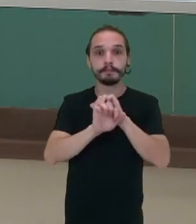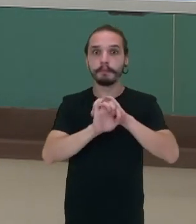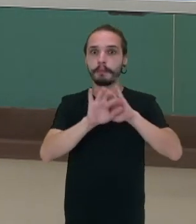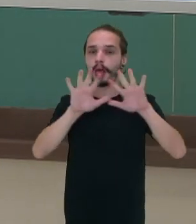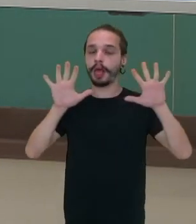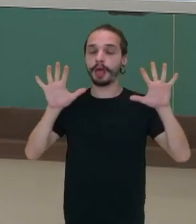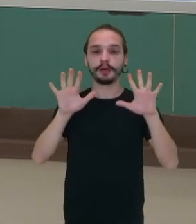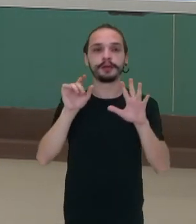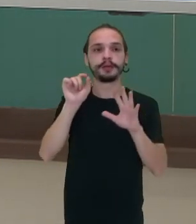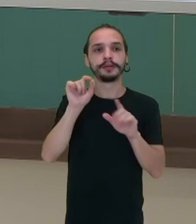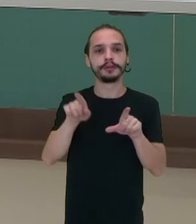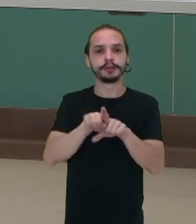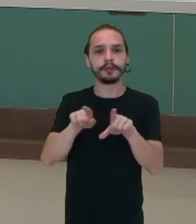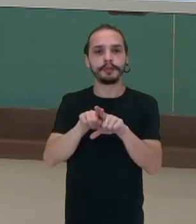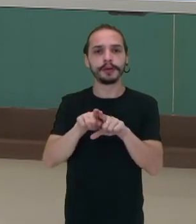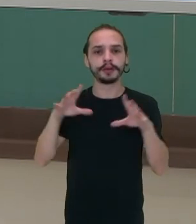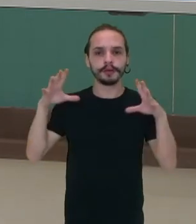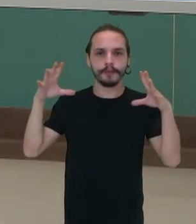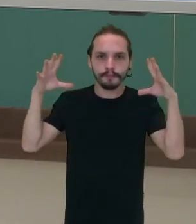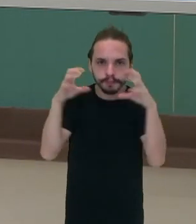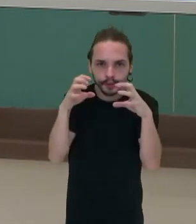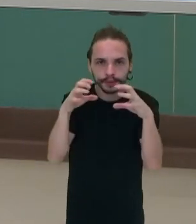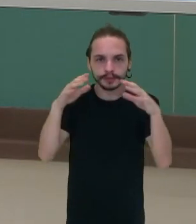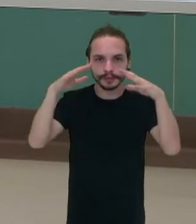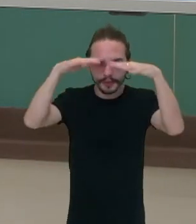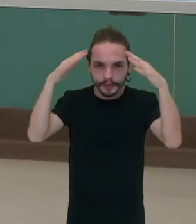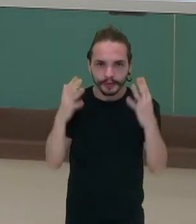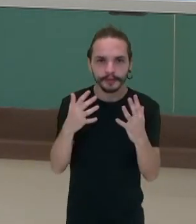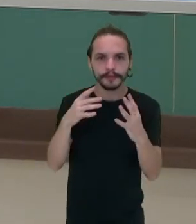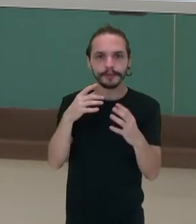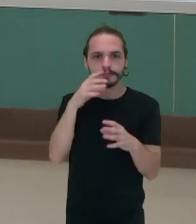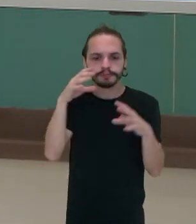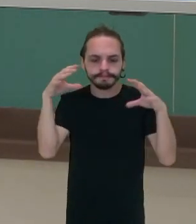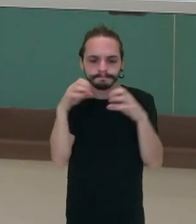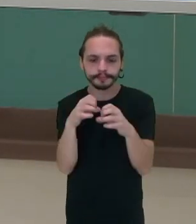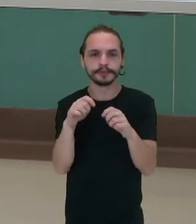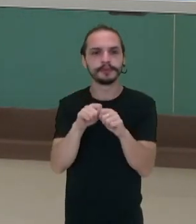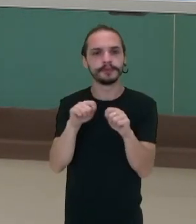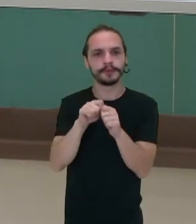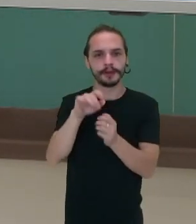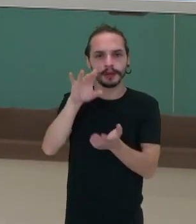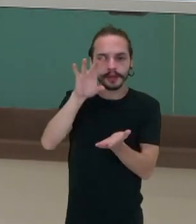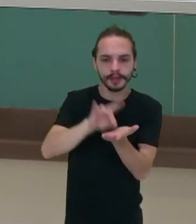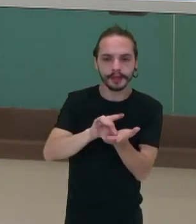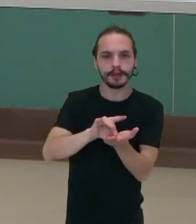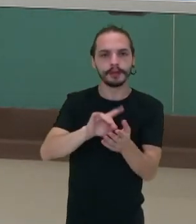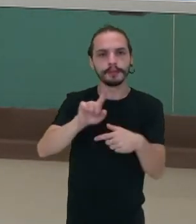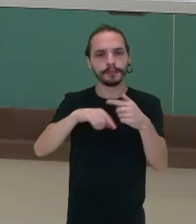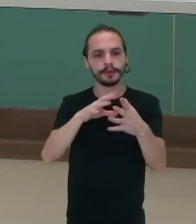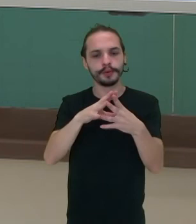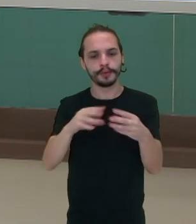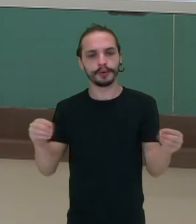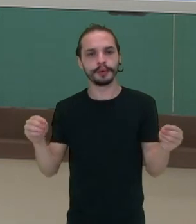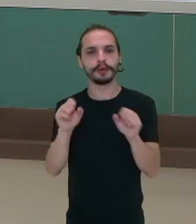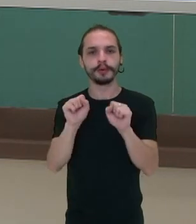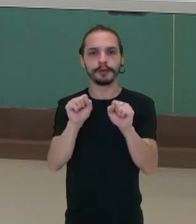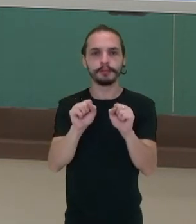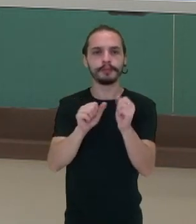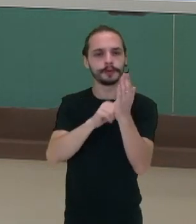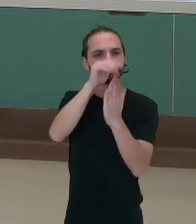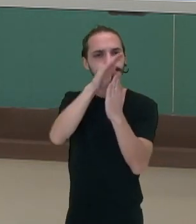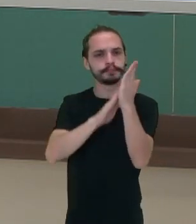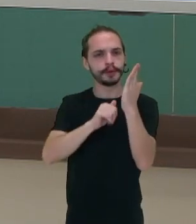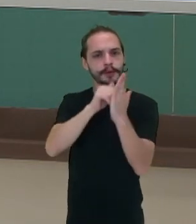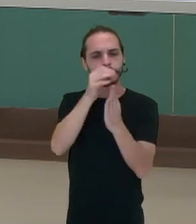usava a câmera escura. O que que é? Uma máquina fotográfica. O que que faz exatamente? Uma original, e essa original ela desaparece com o tempo, então ele podia fazer um esboço super